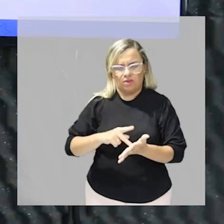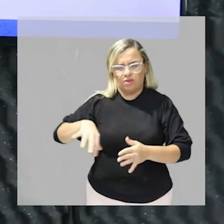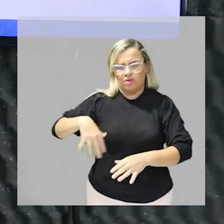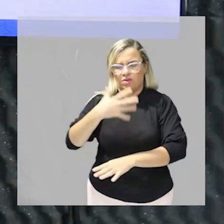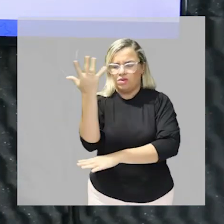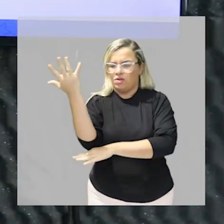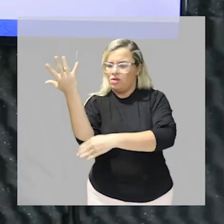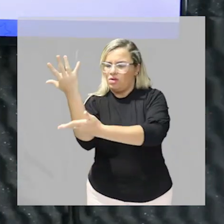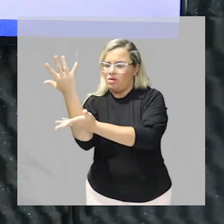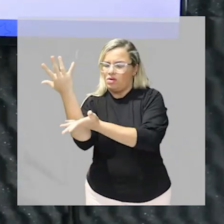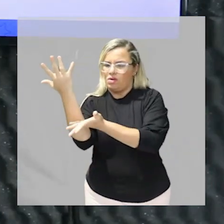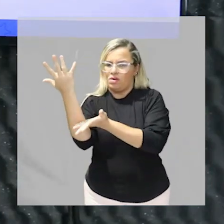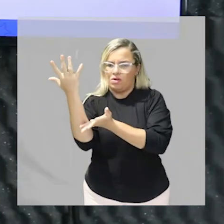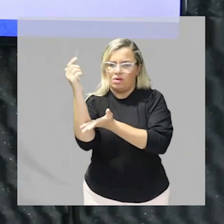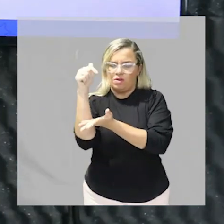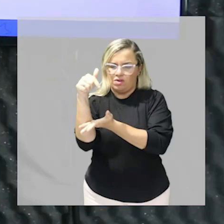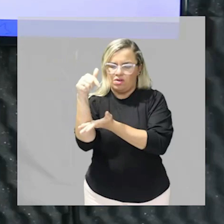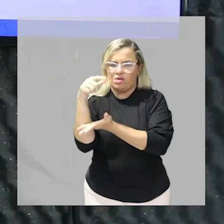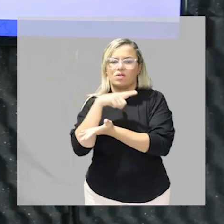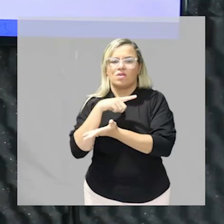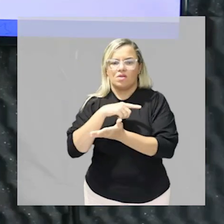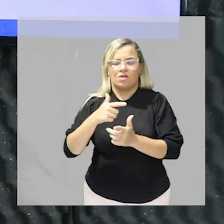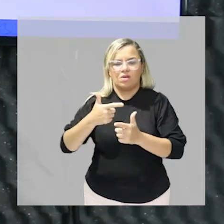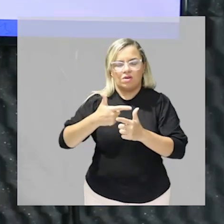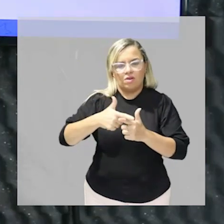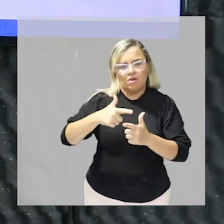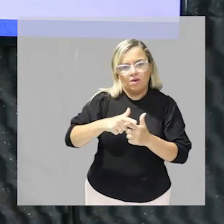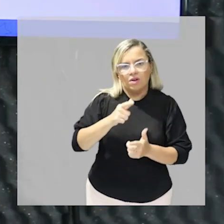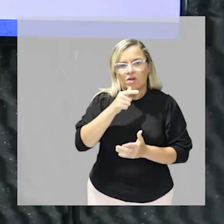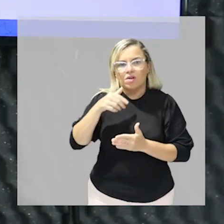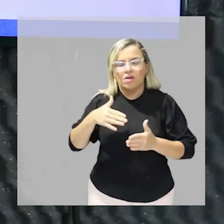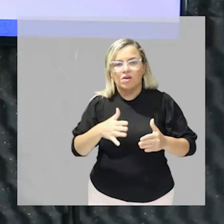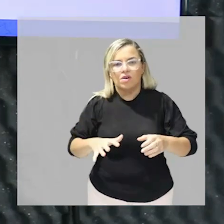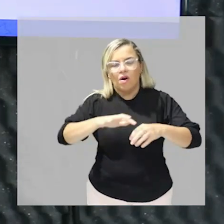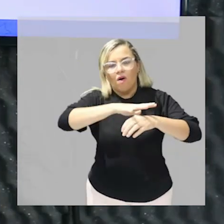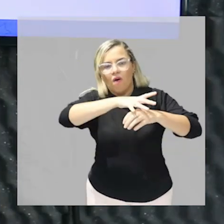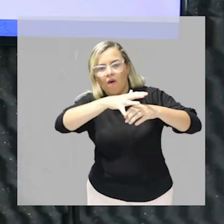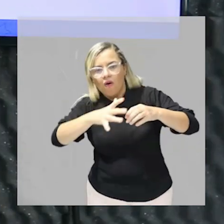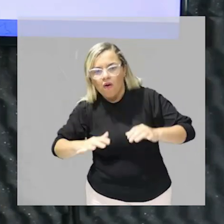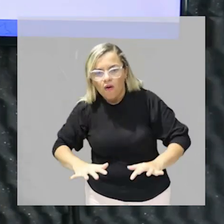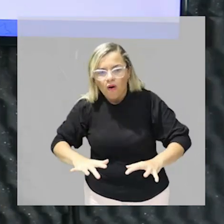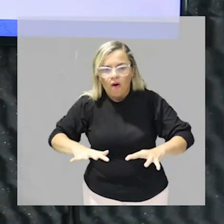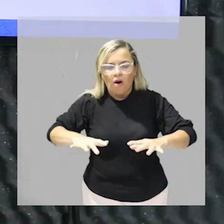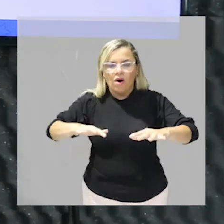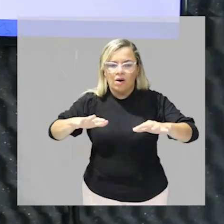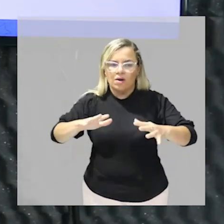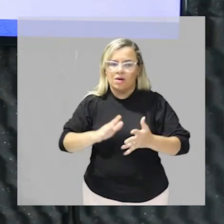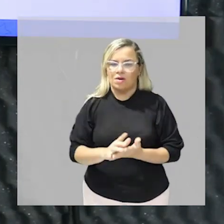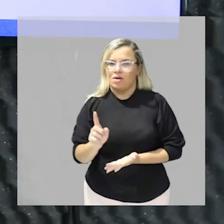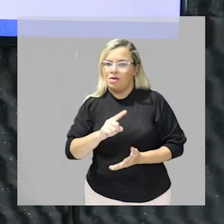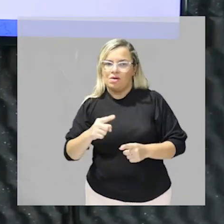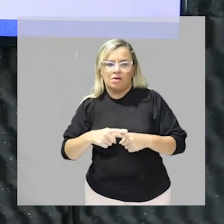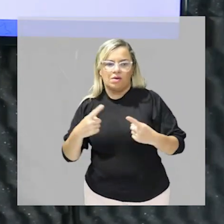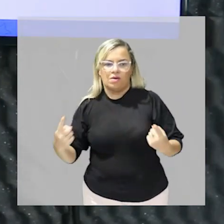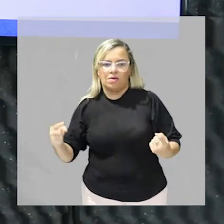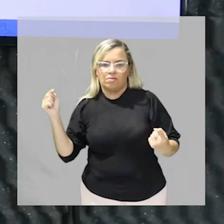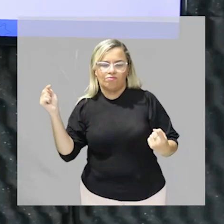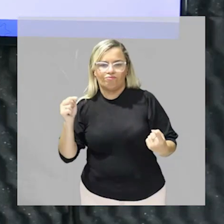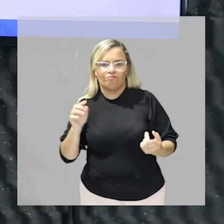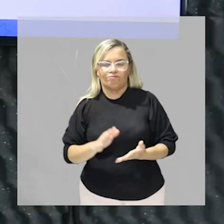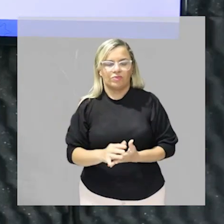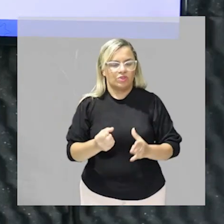desmatamento dessas regiões gera problemas de assoreamento, mas a poluição do rio, da falta de oxigênio principalmente, não vai ser gerada por esse